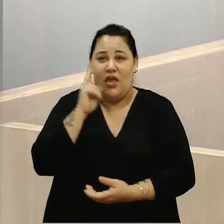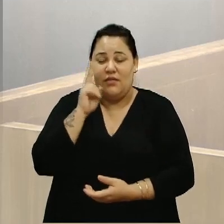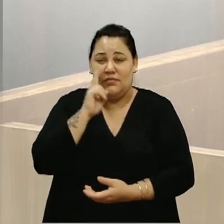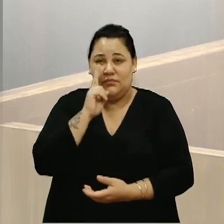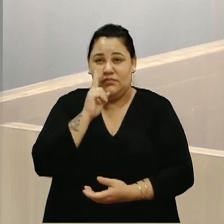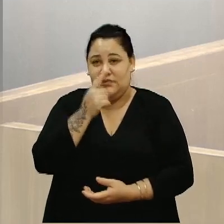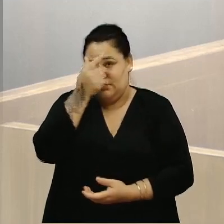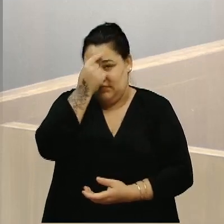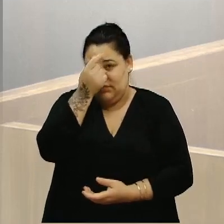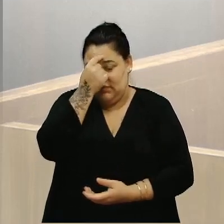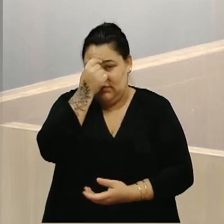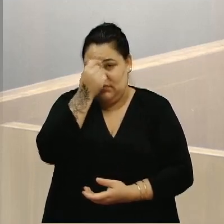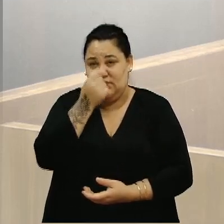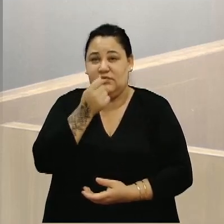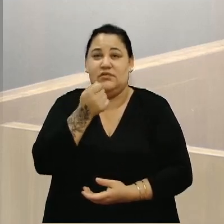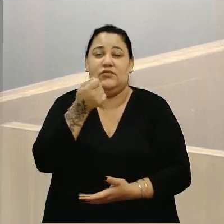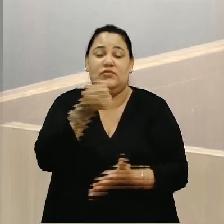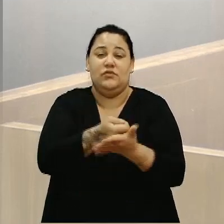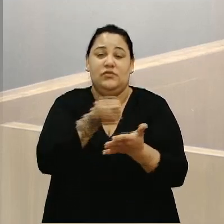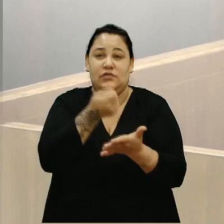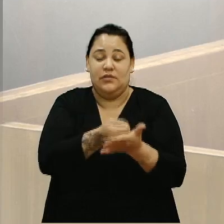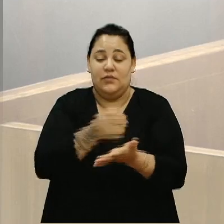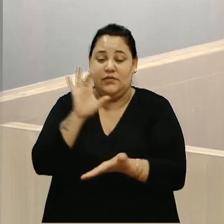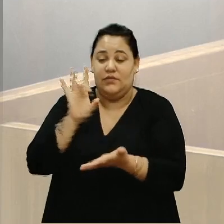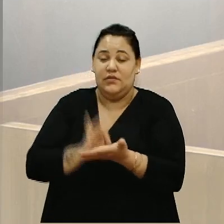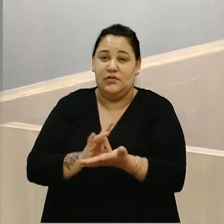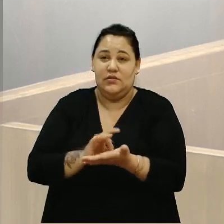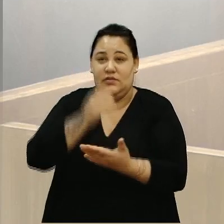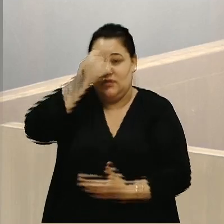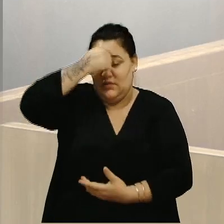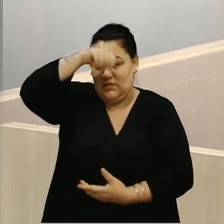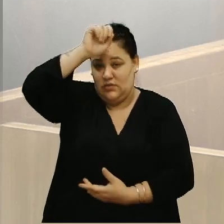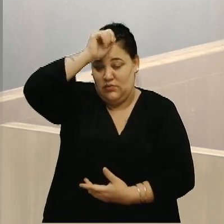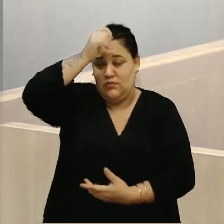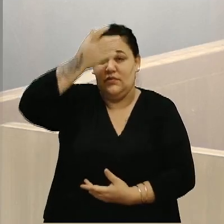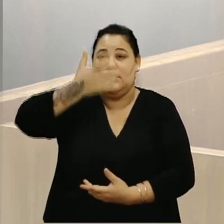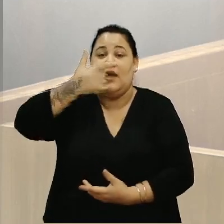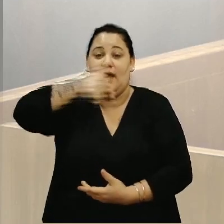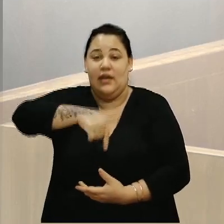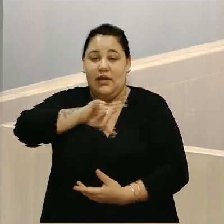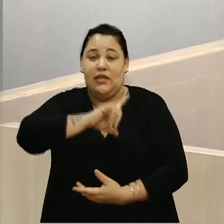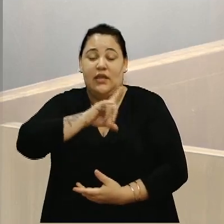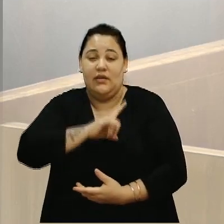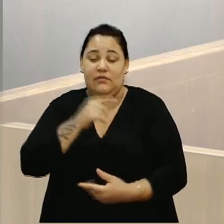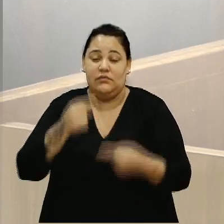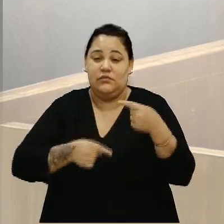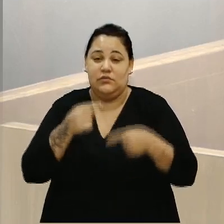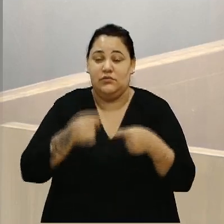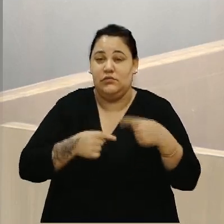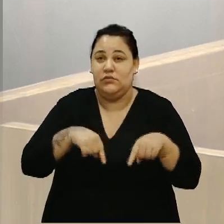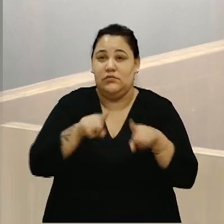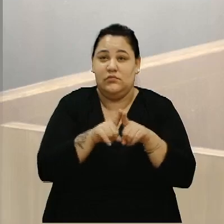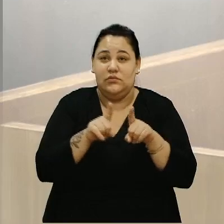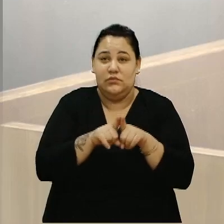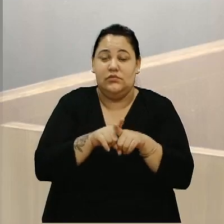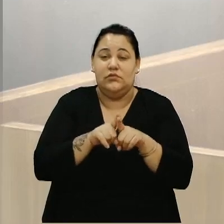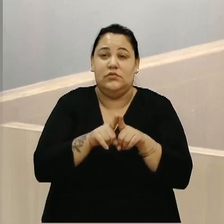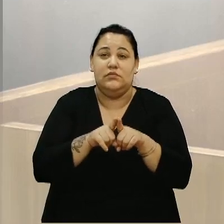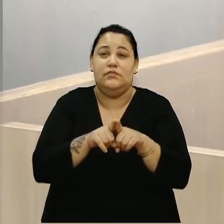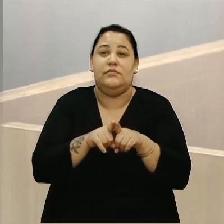lutar pela federalização da URGS. Aqui já teve discussão da implantação